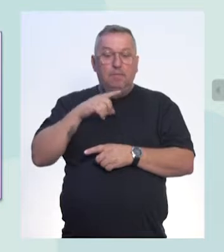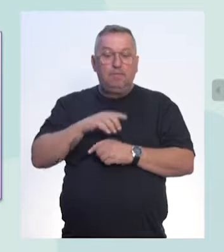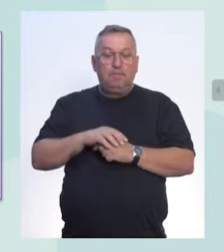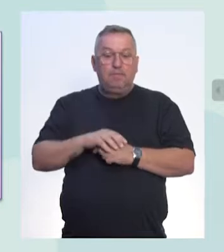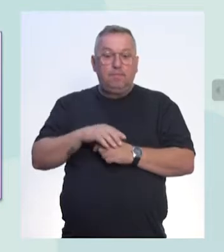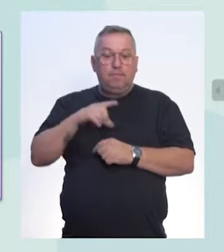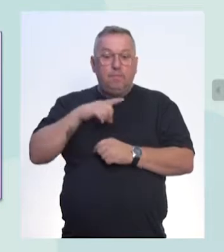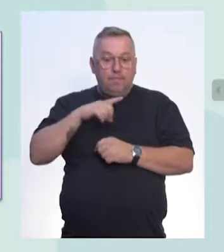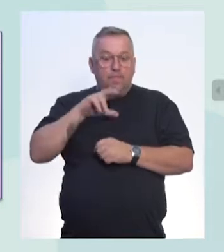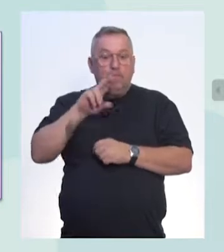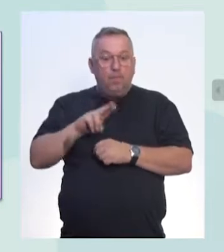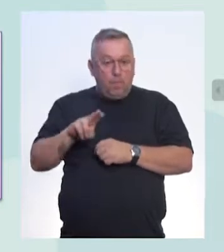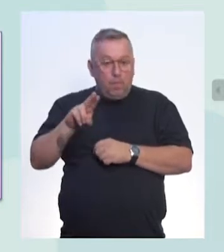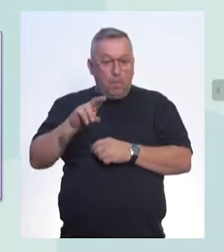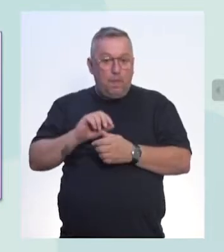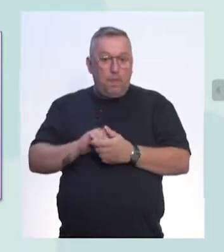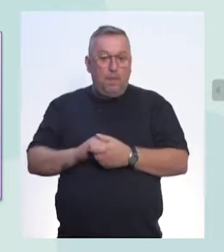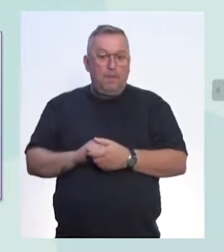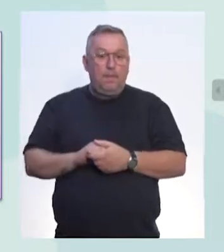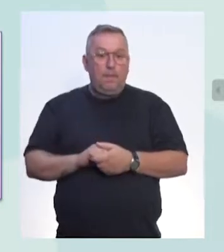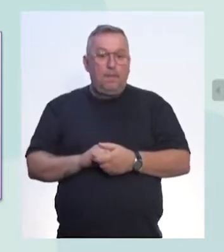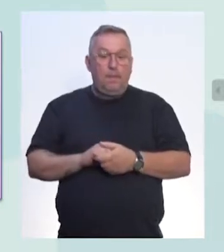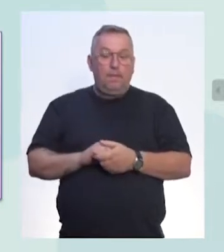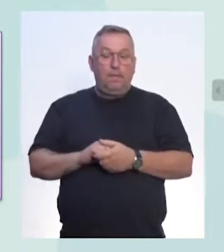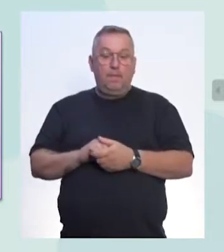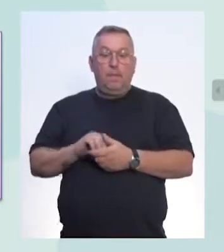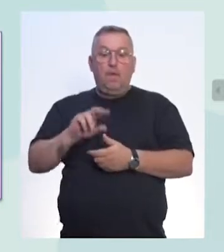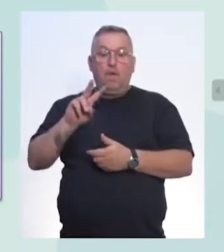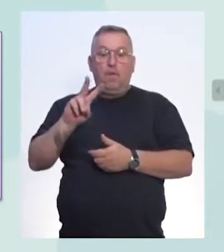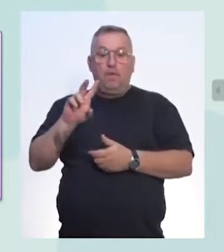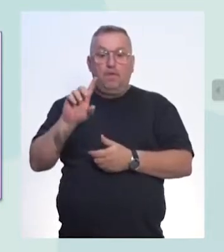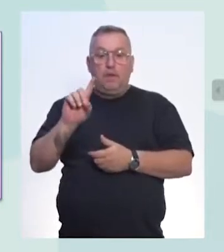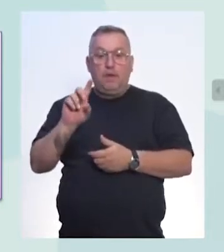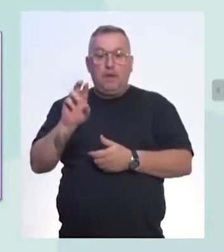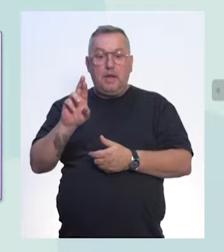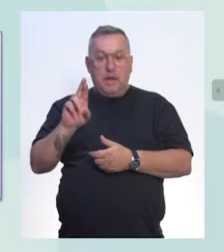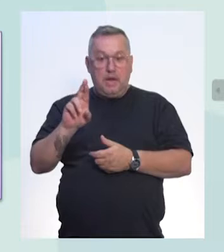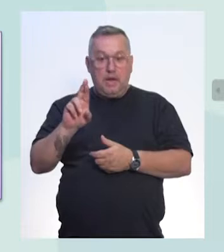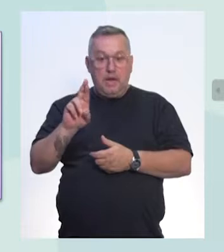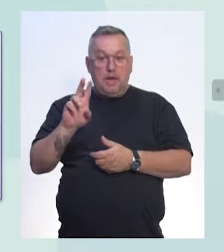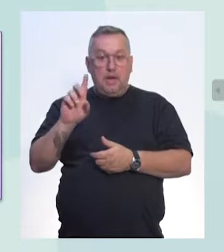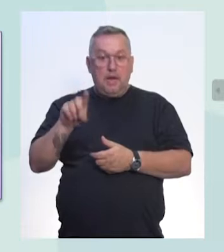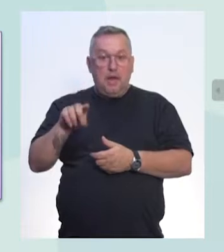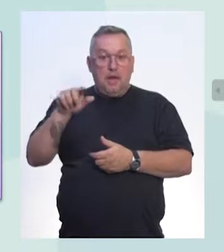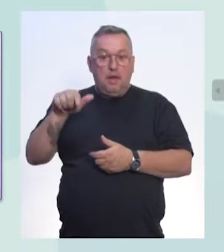estou consumindo. O valor de referência diária, ou seja,